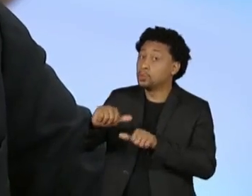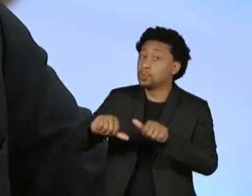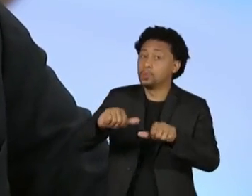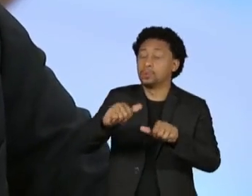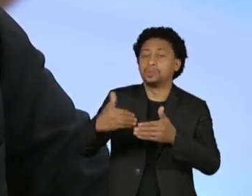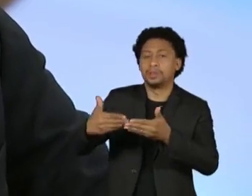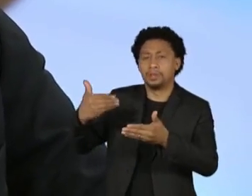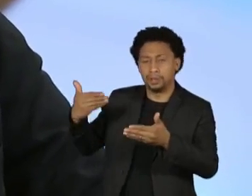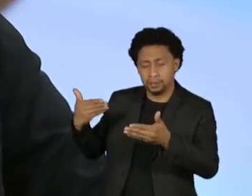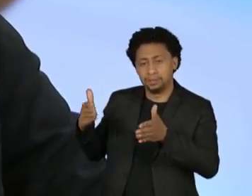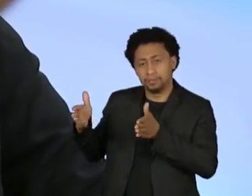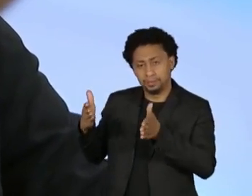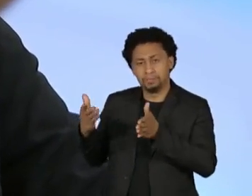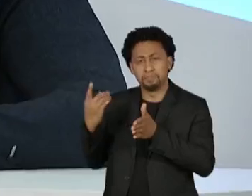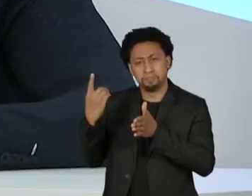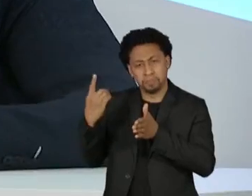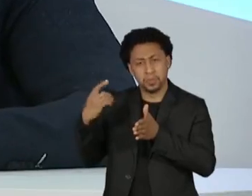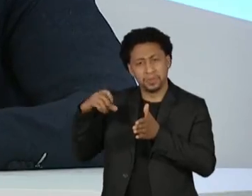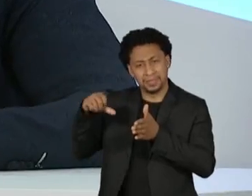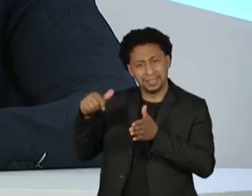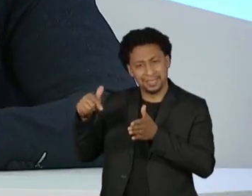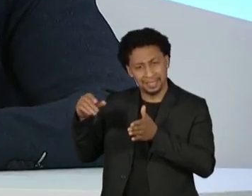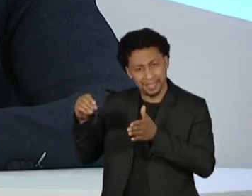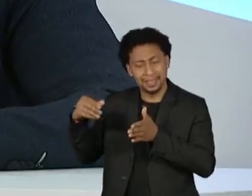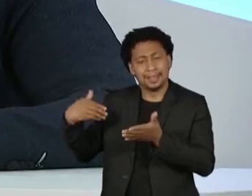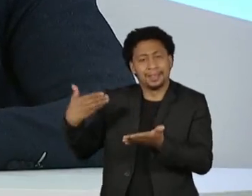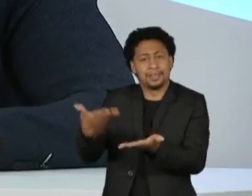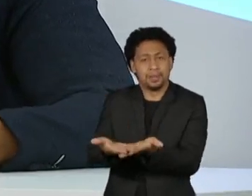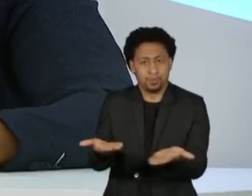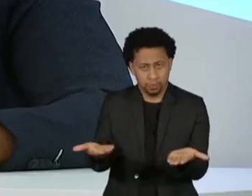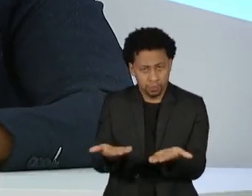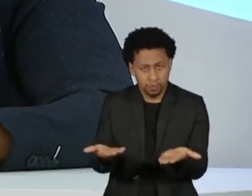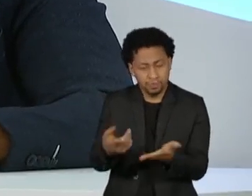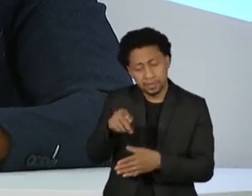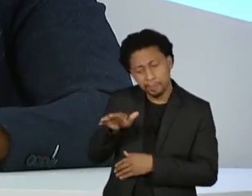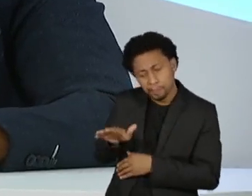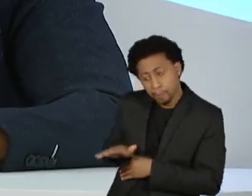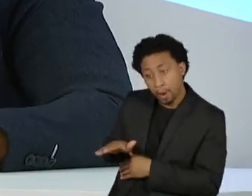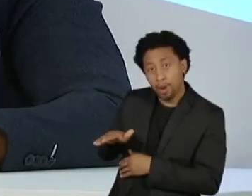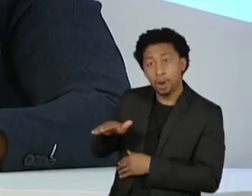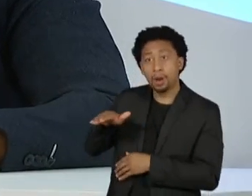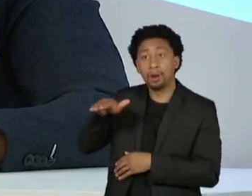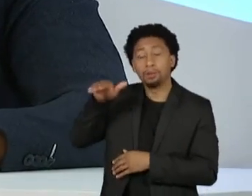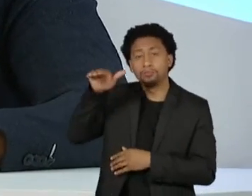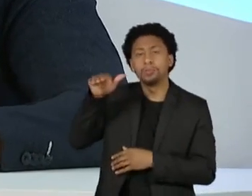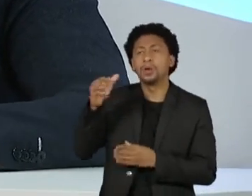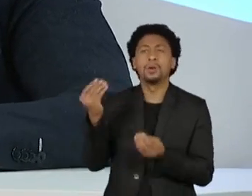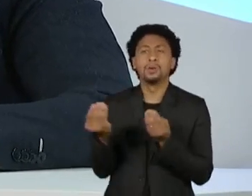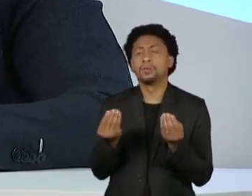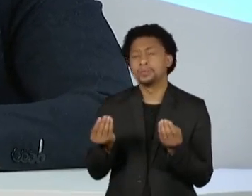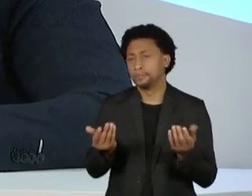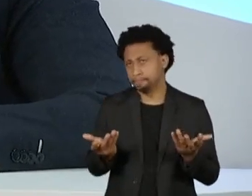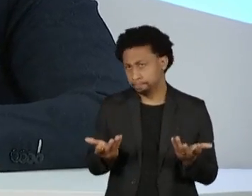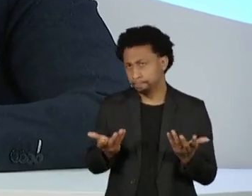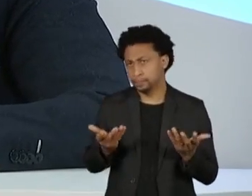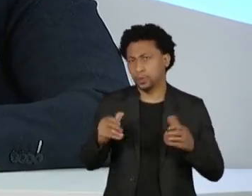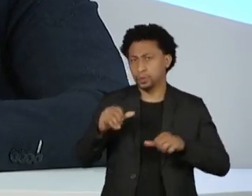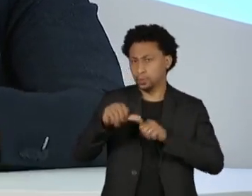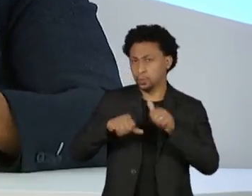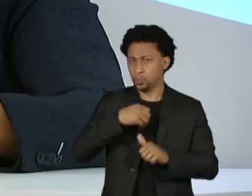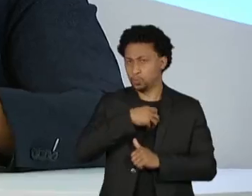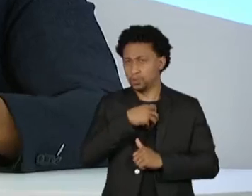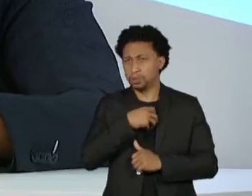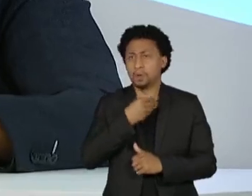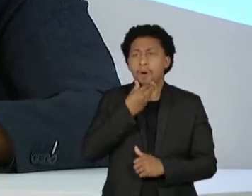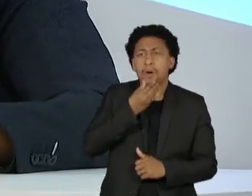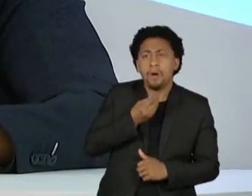menino até hoje né Eu queria saber como é que isso bateu em você essa essa mudança da ideia de homem e de pai